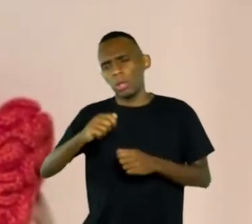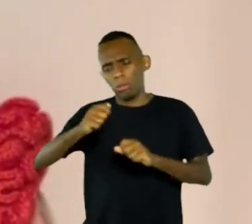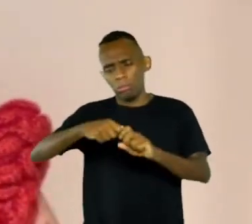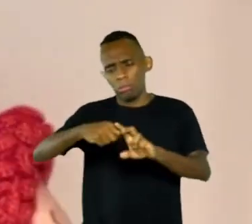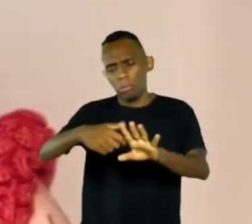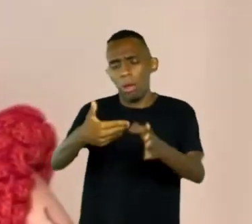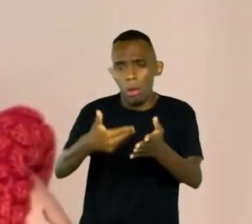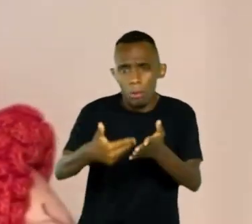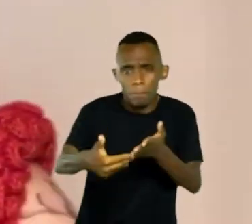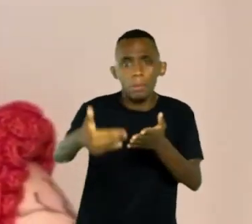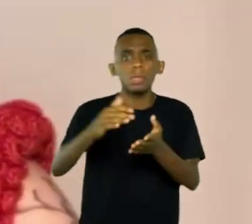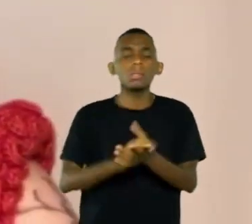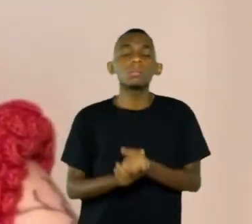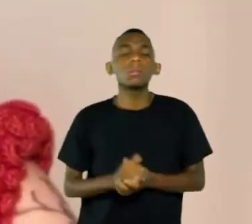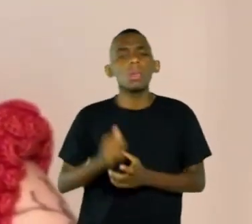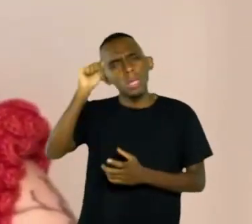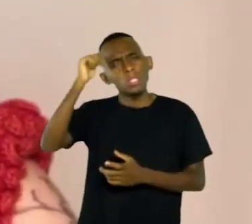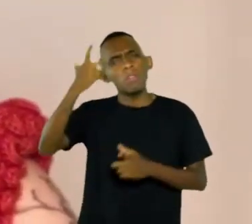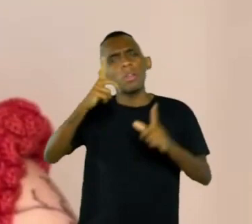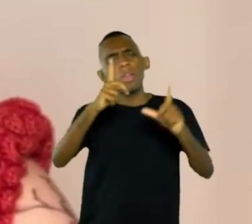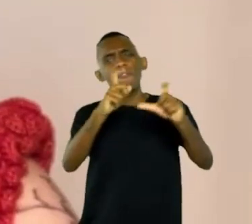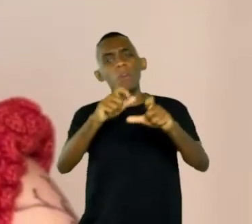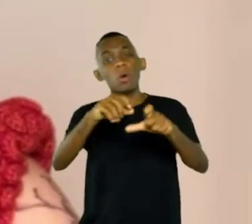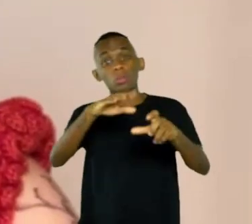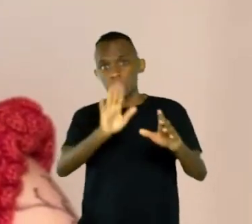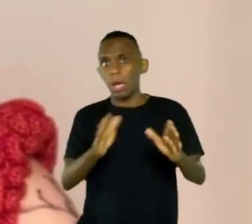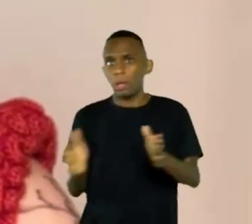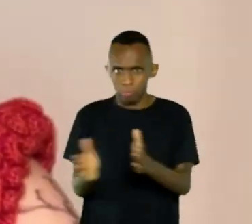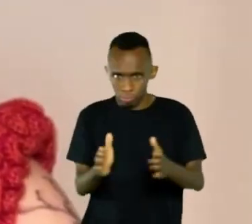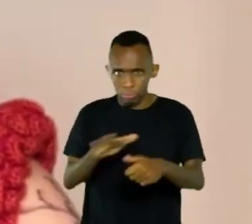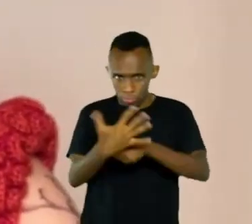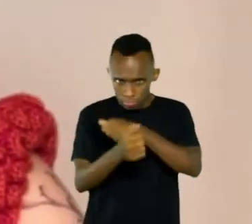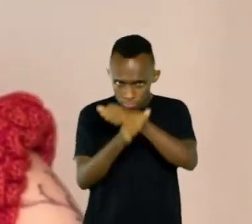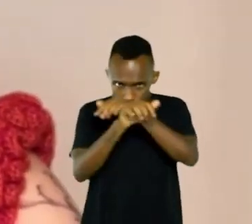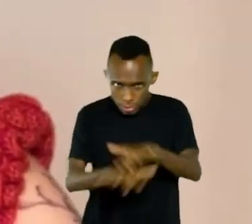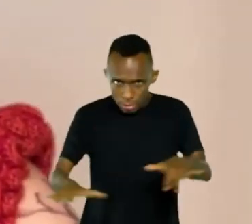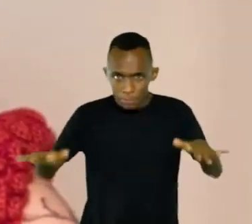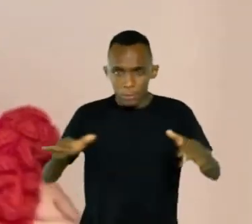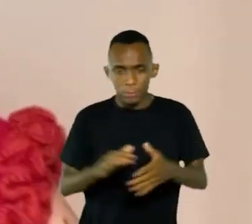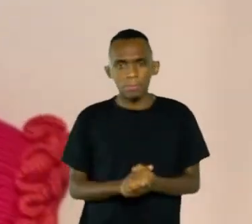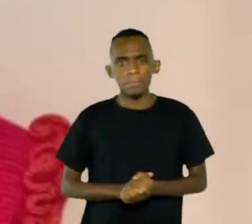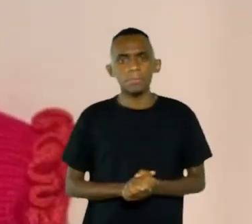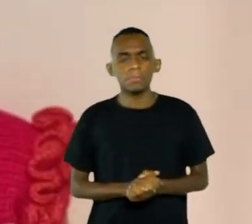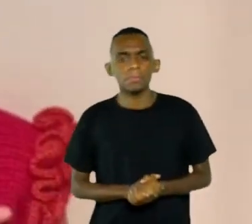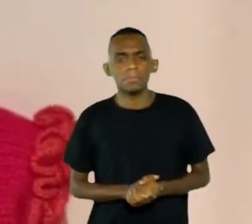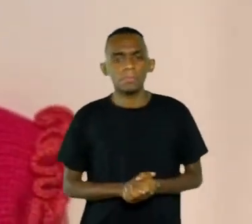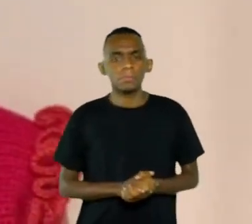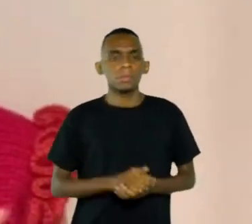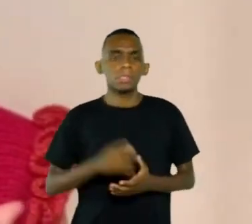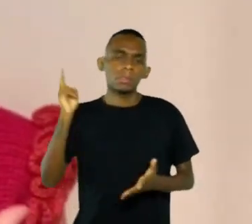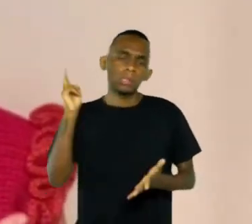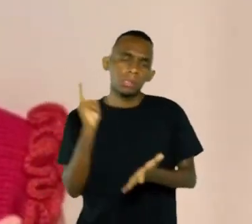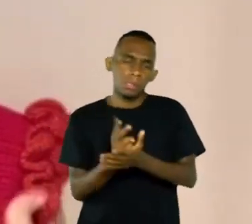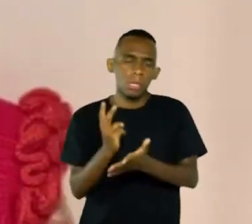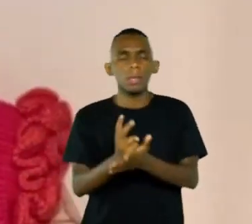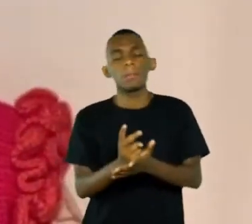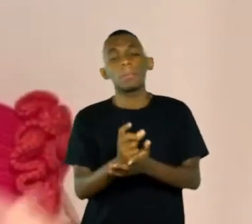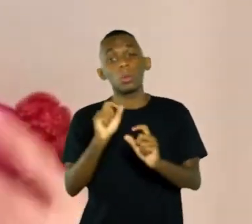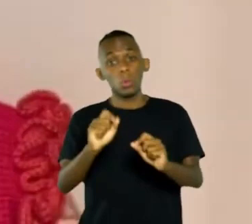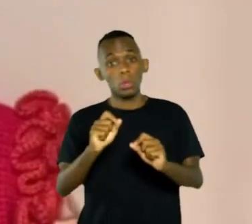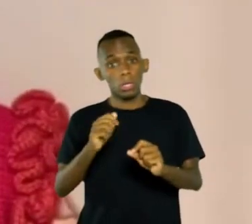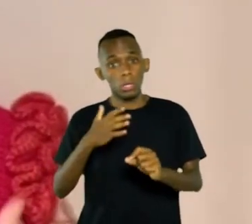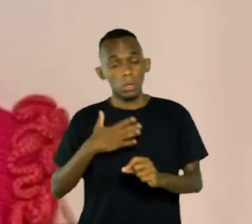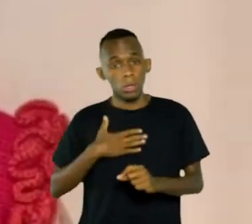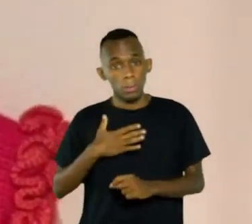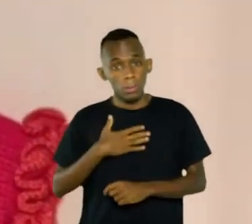eu resolvi fazer umas fotos, já na pandemia. Fiz as fotos, né? E eu sempre fui uma menina, eu sou uma mulher mignon, eu